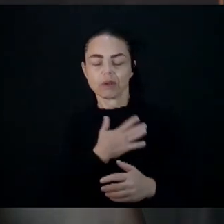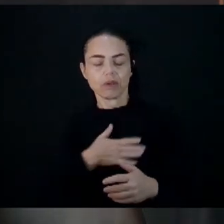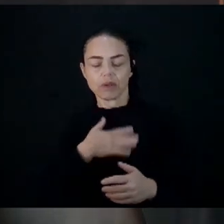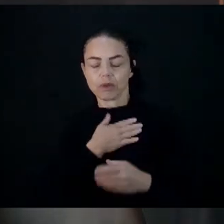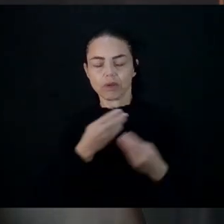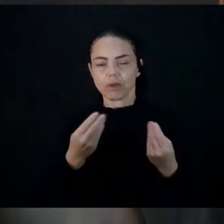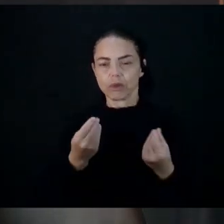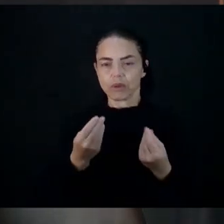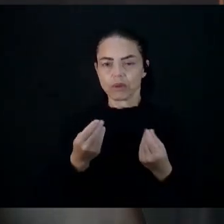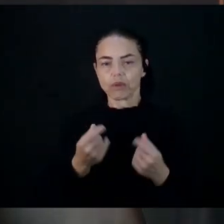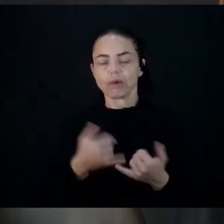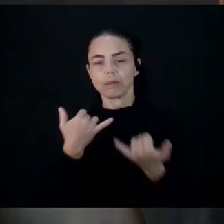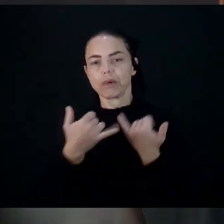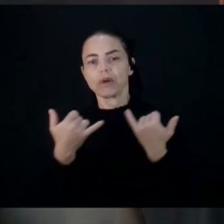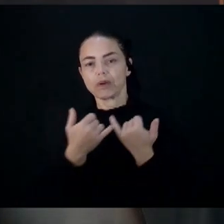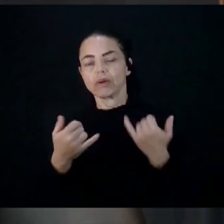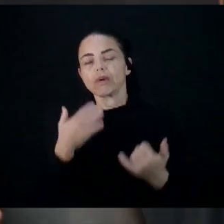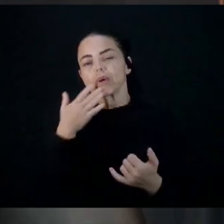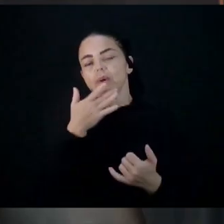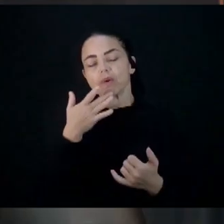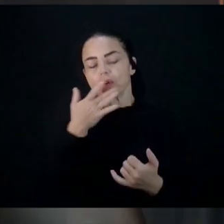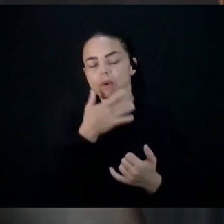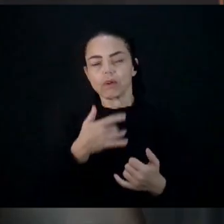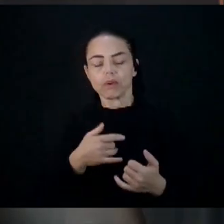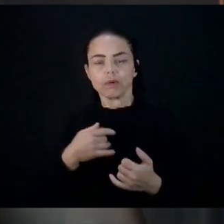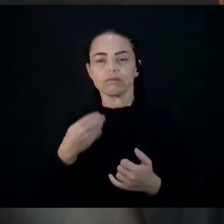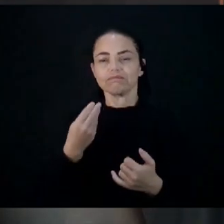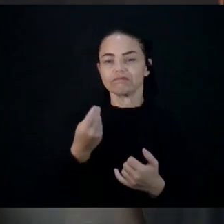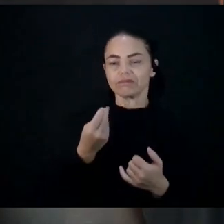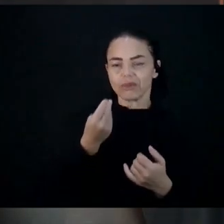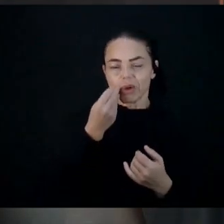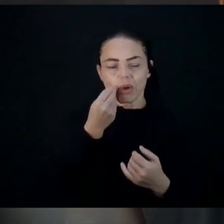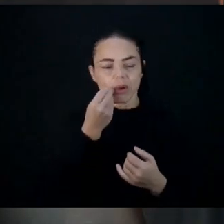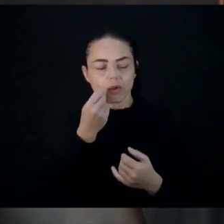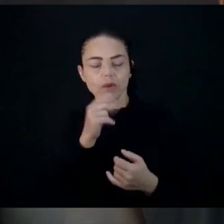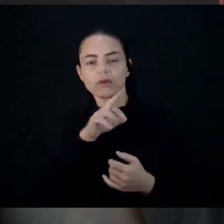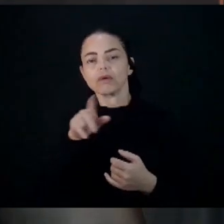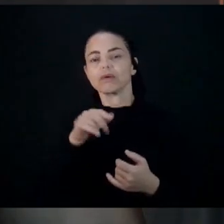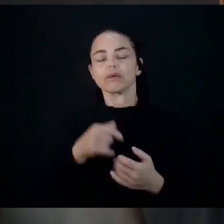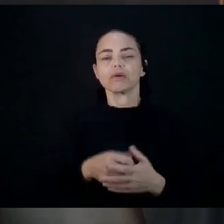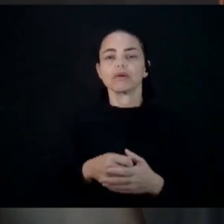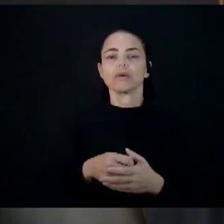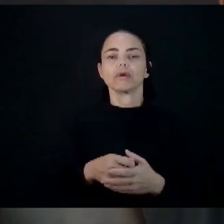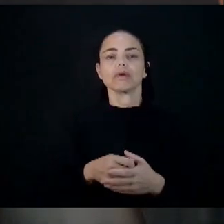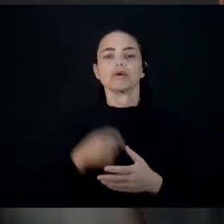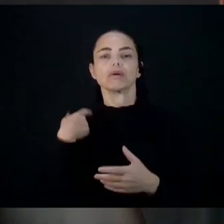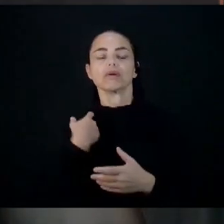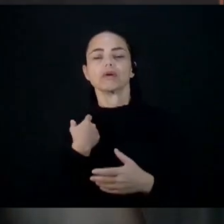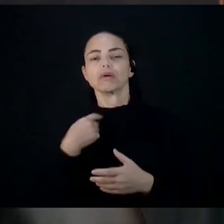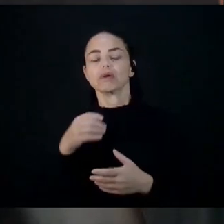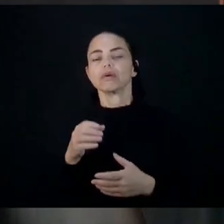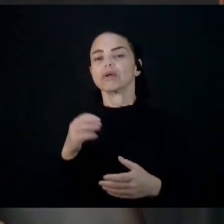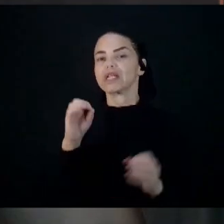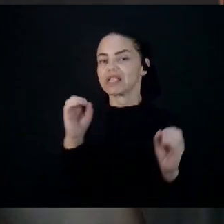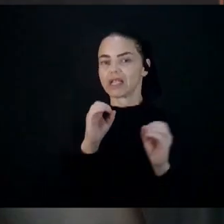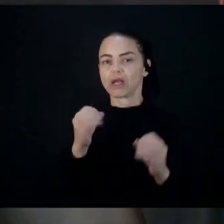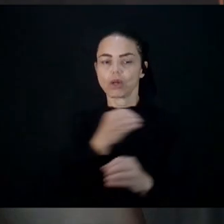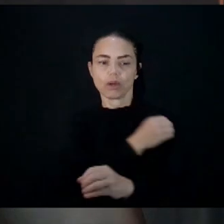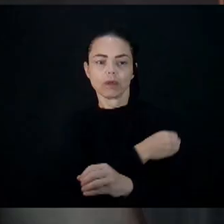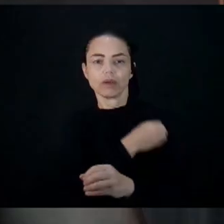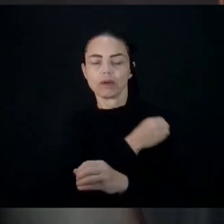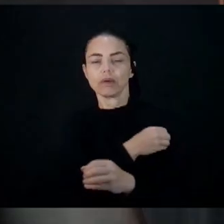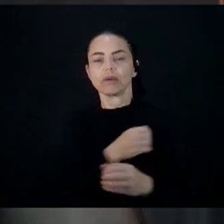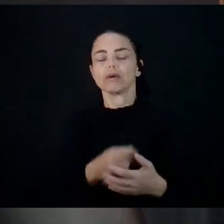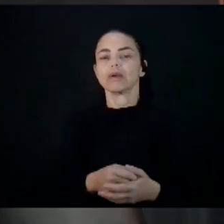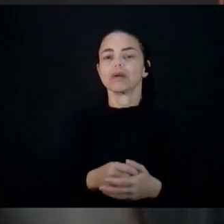semelhante. Então, se a pessoa quer manter o hábito, né, de ficar com o copinho, com a garrafinha na mão, toma uma cerveja sem álcool ou algum drink sem álcool, né? Hoje em